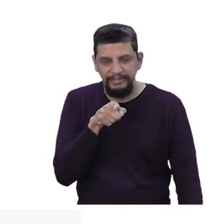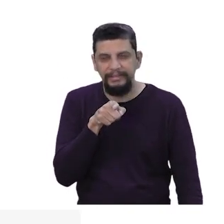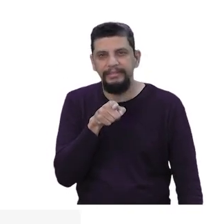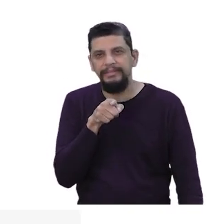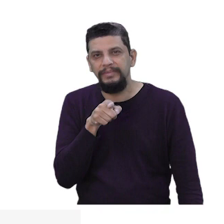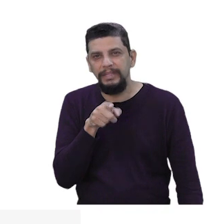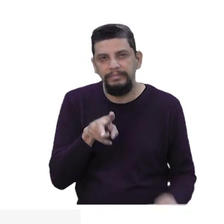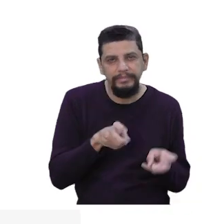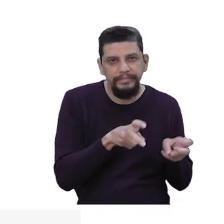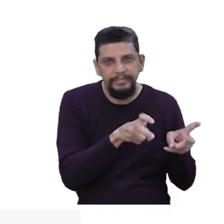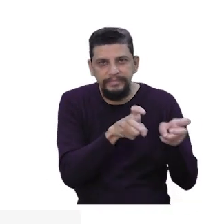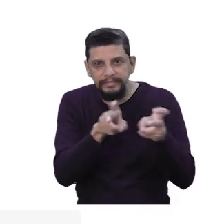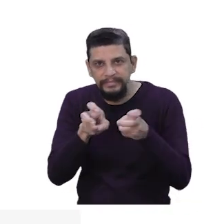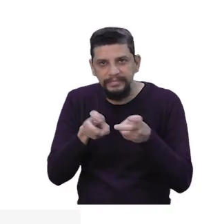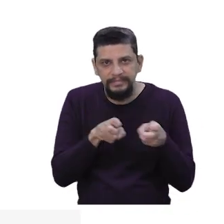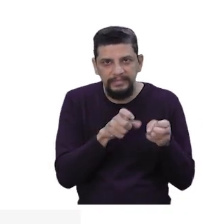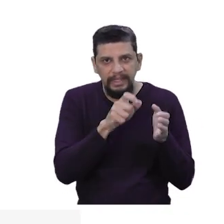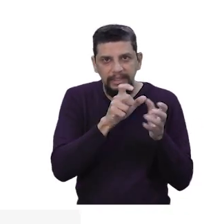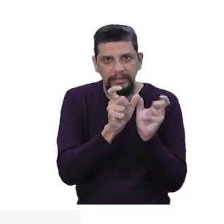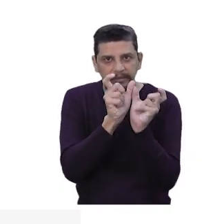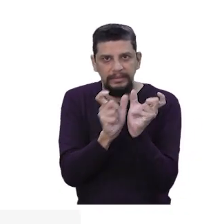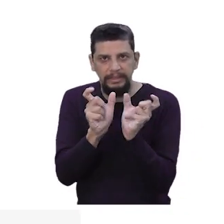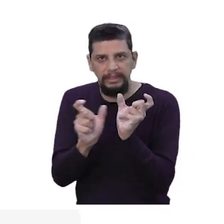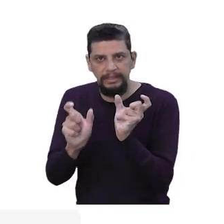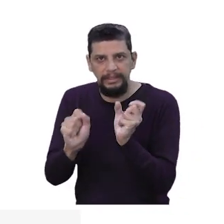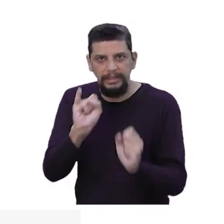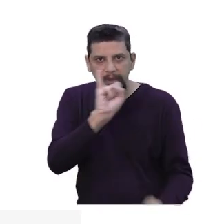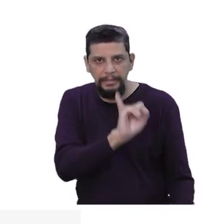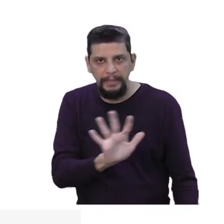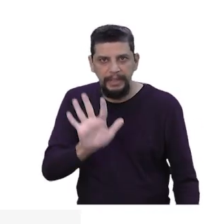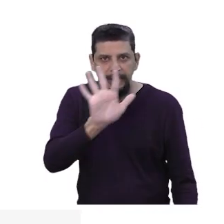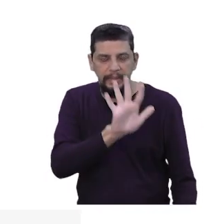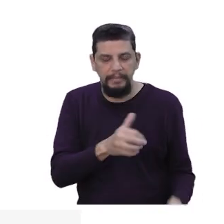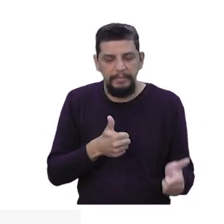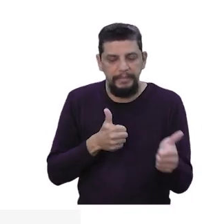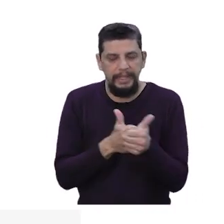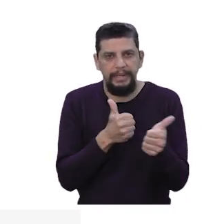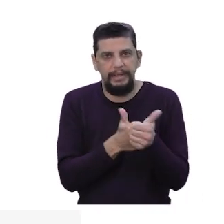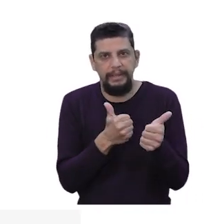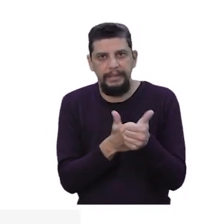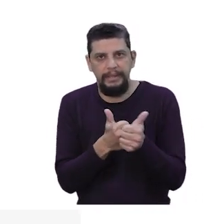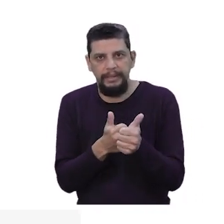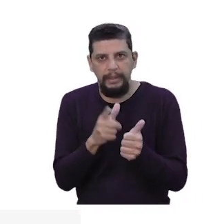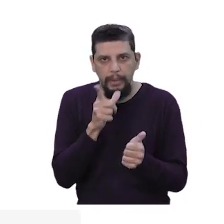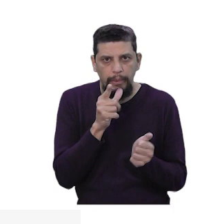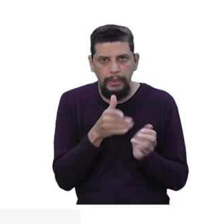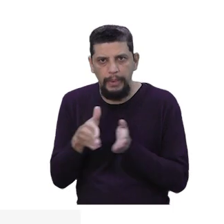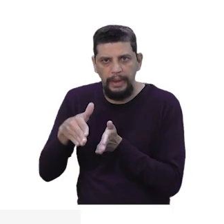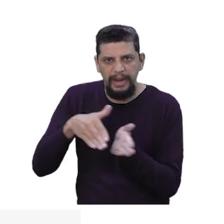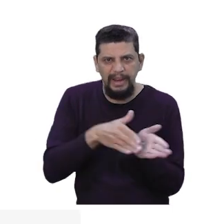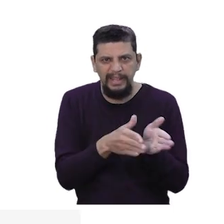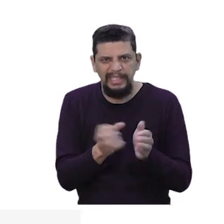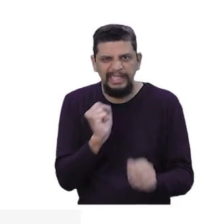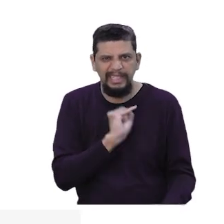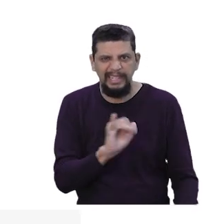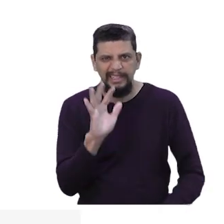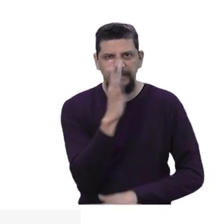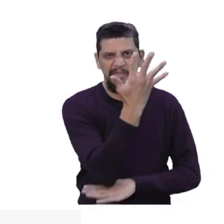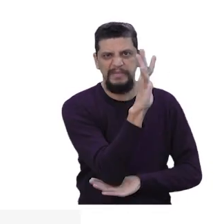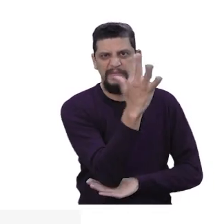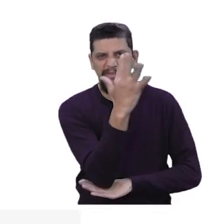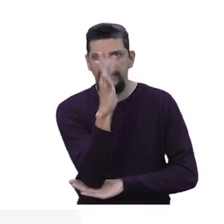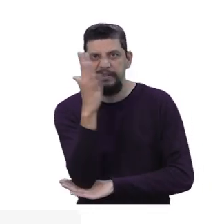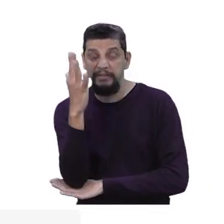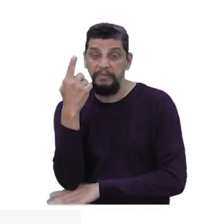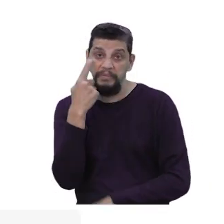estão observando ali, ó, as sílabas com essa imagem perto do rio, uma árvore. Será que é uma árvore mesmo?